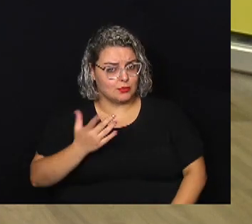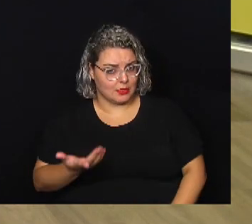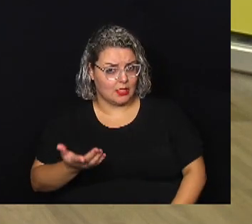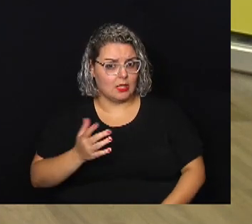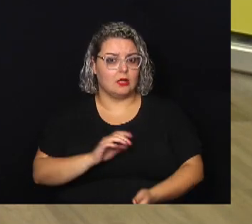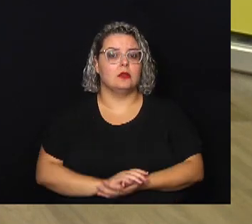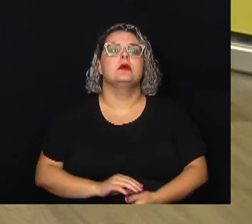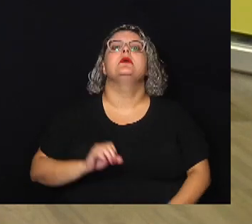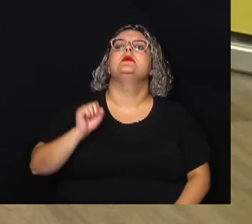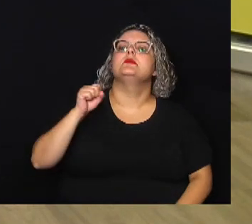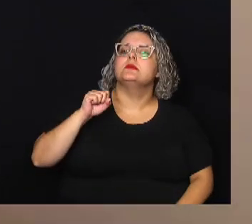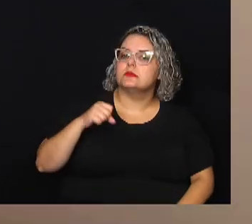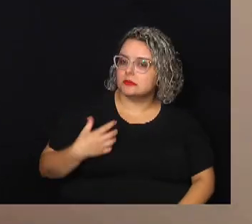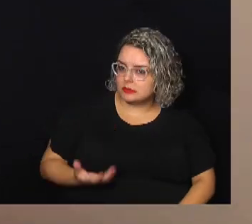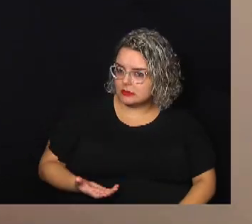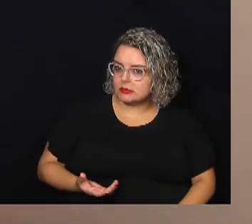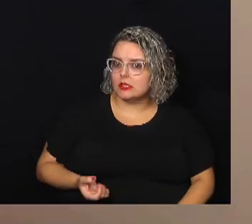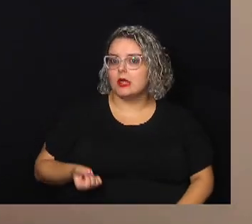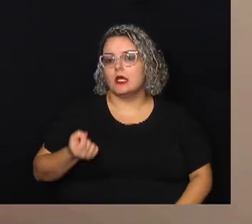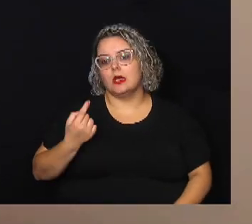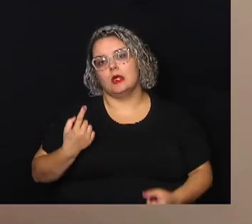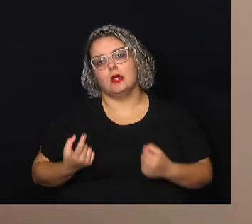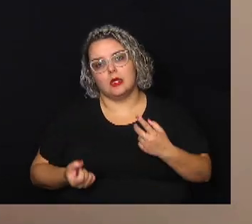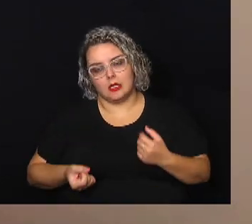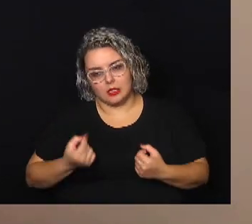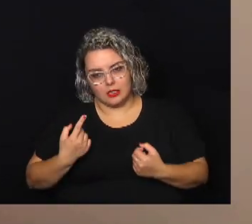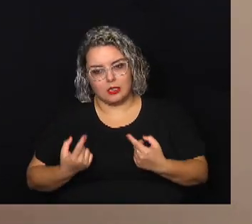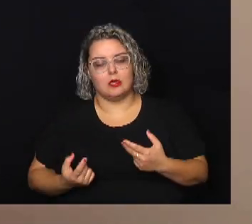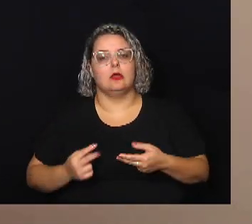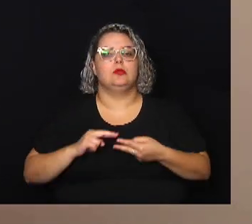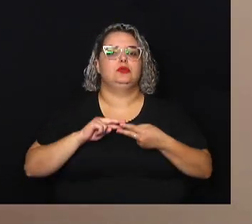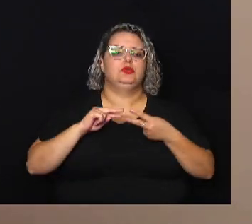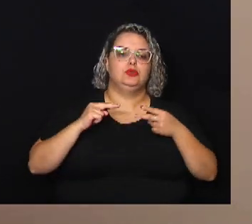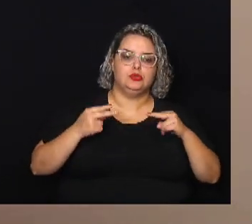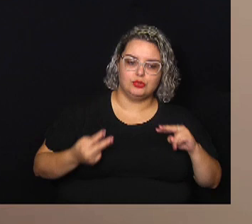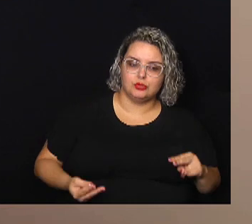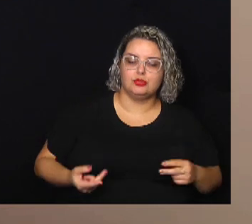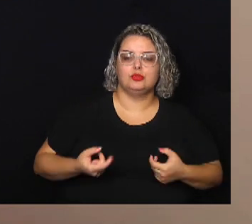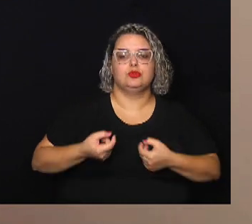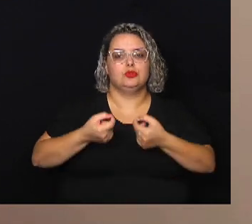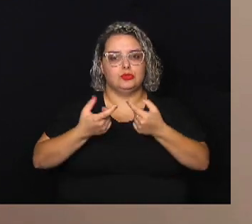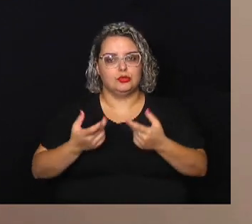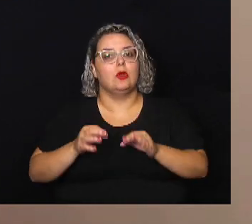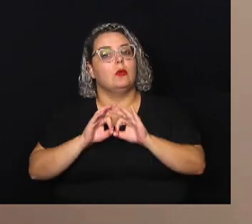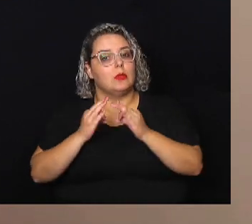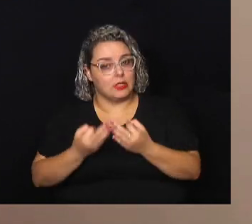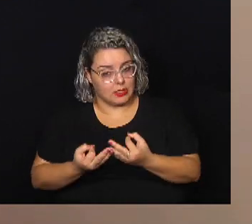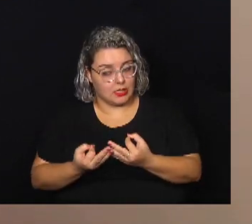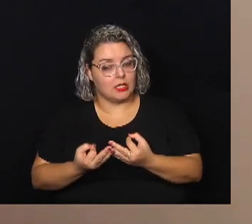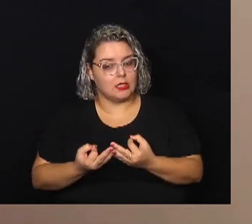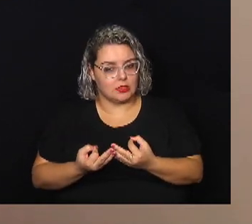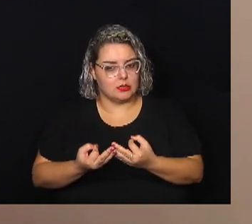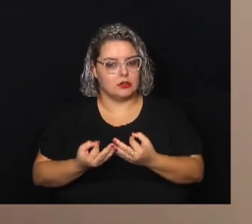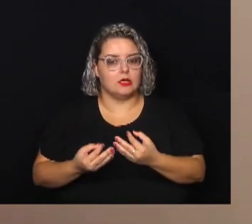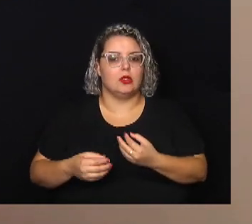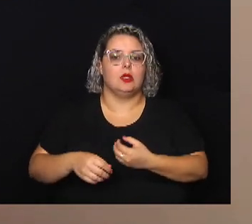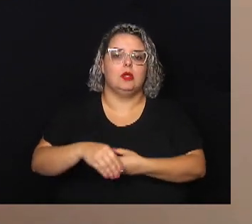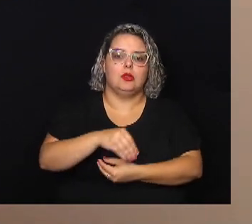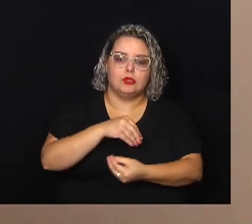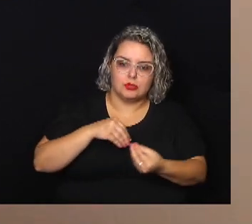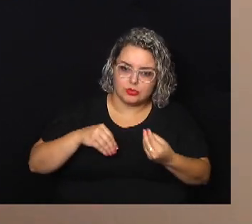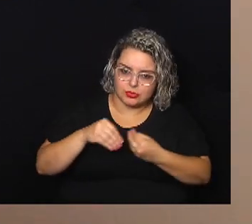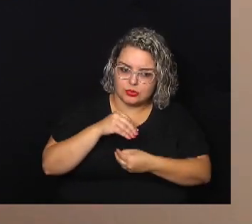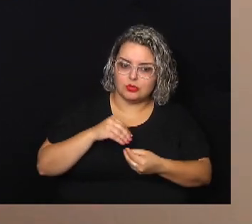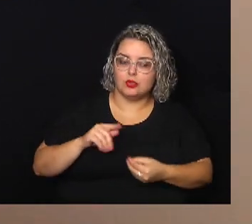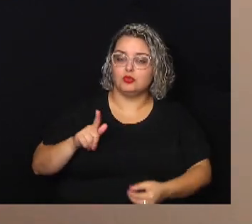Isso, nós temos algumas síndromes genéticas, oncológicas, familiares, que estão associados com genes